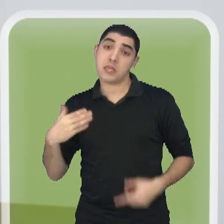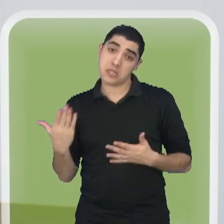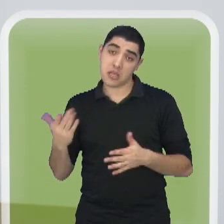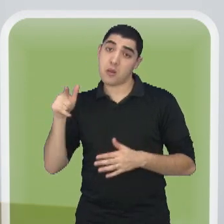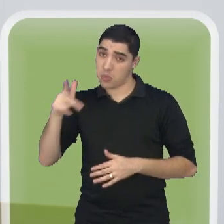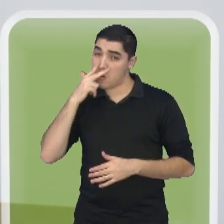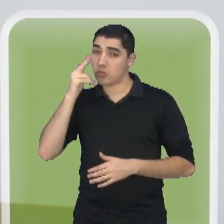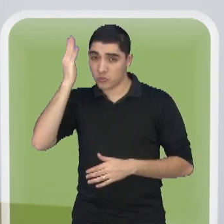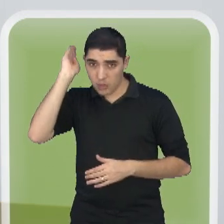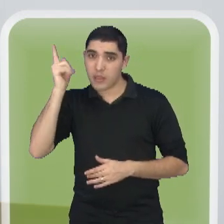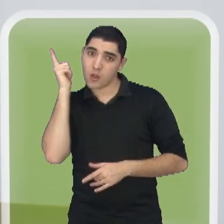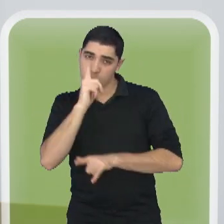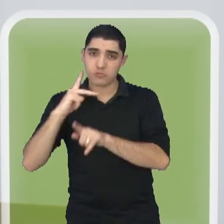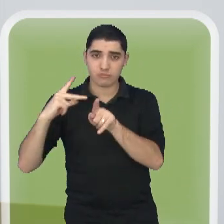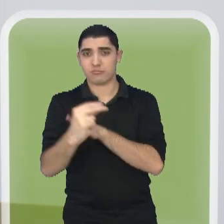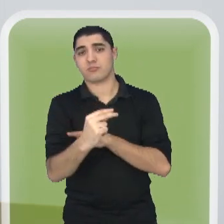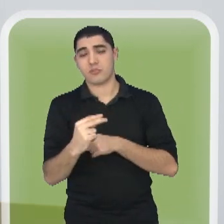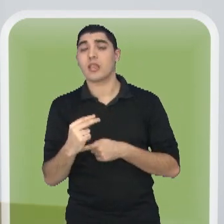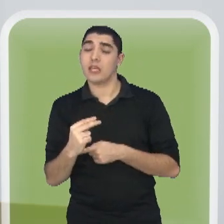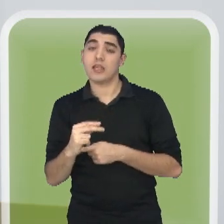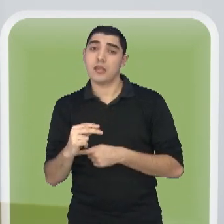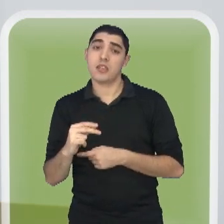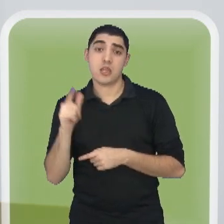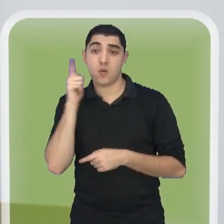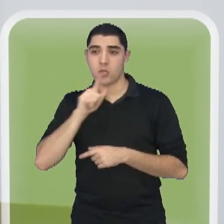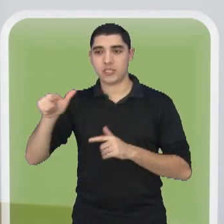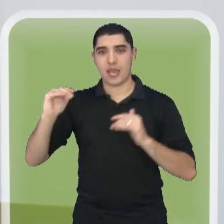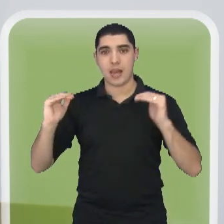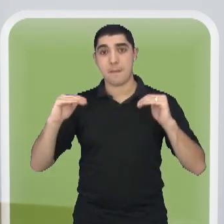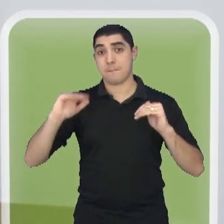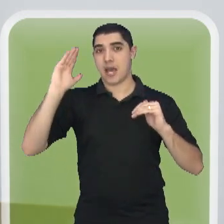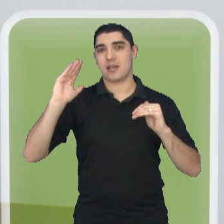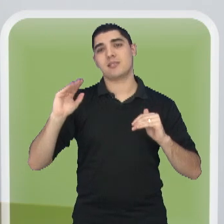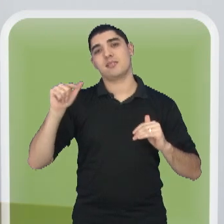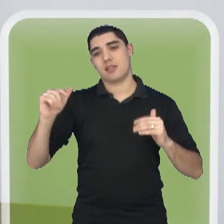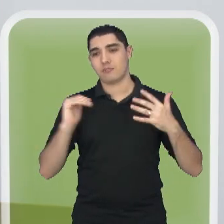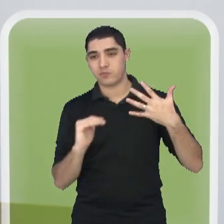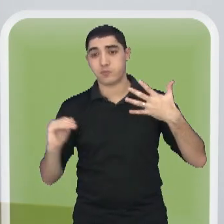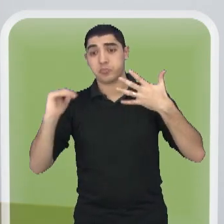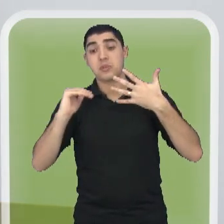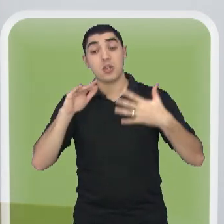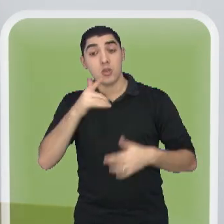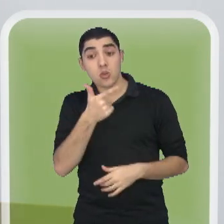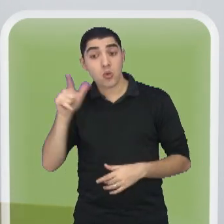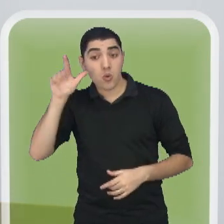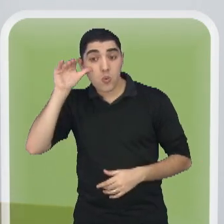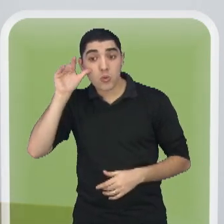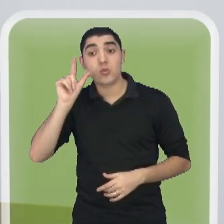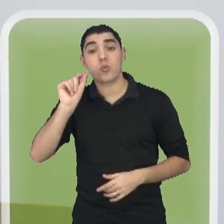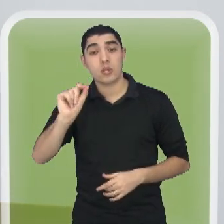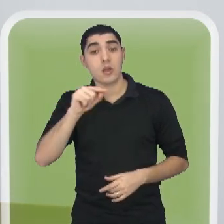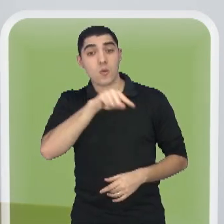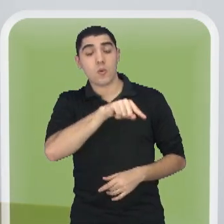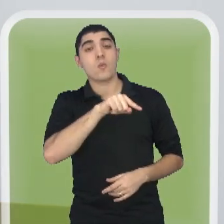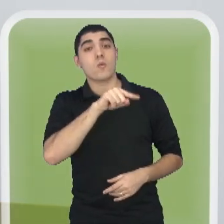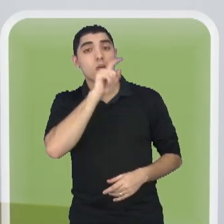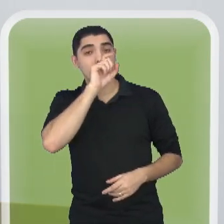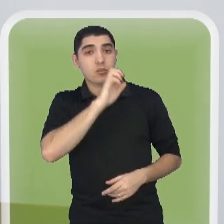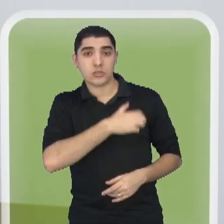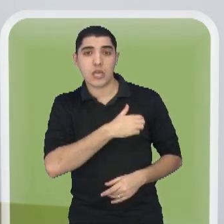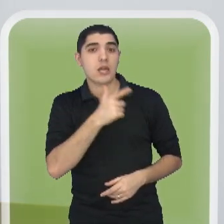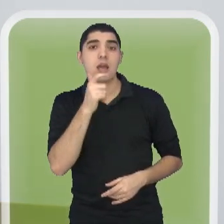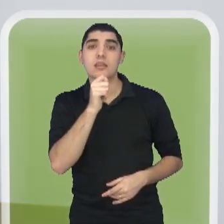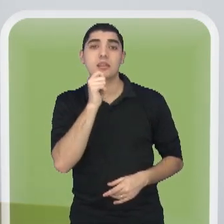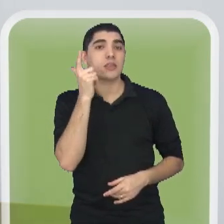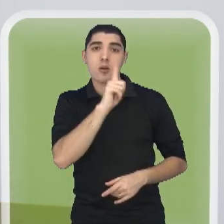deve ganhar esse jogo e fazer uma ampla vantagem, uma ampla goleada. E uma curiosidade, que o São José não conseguiu derrubar o tabu, que o Taubaté